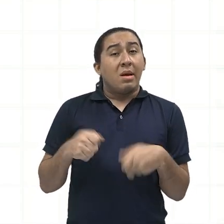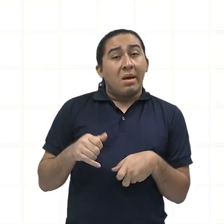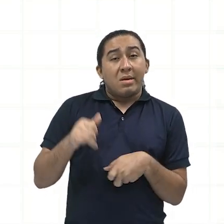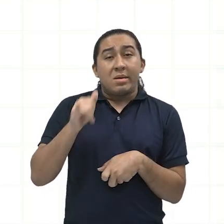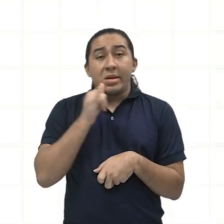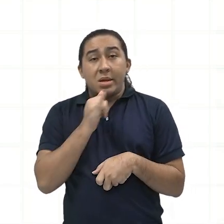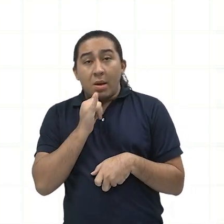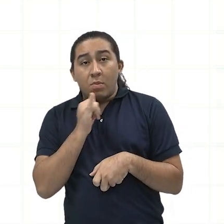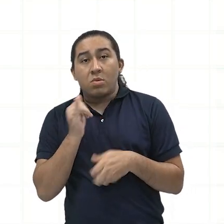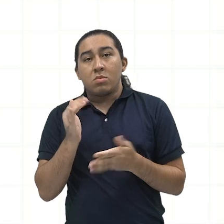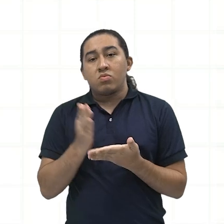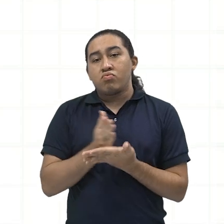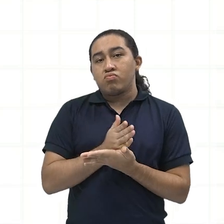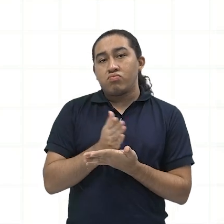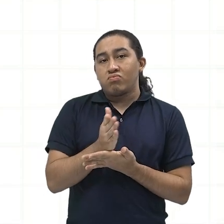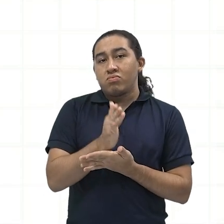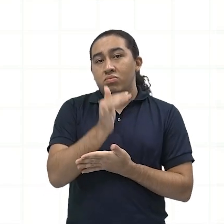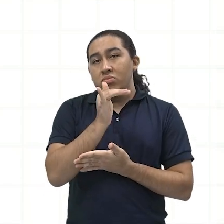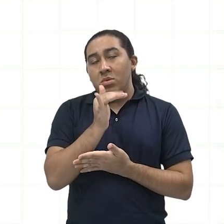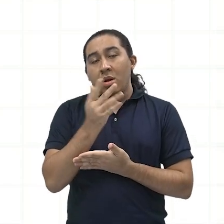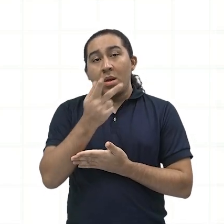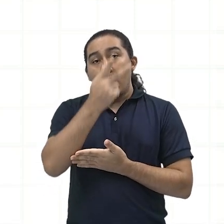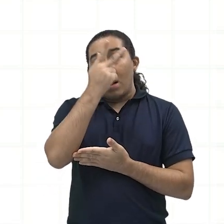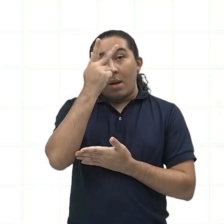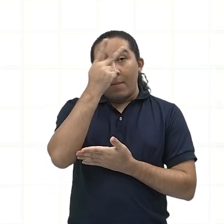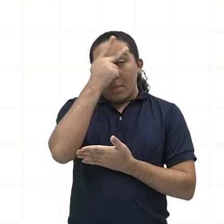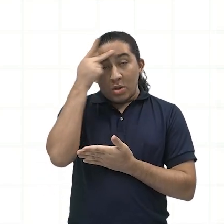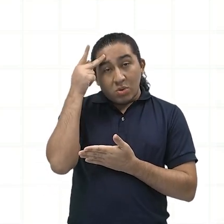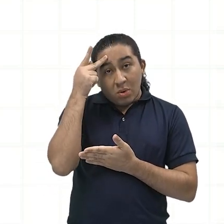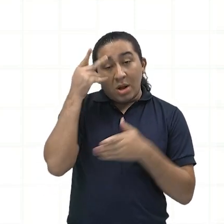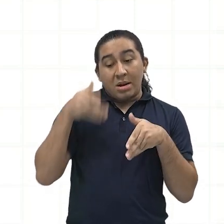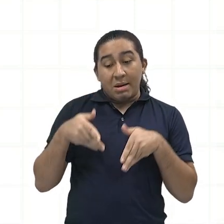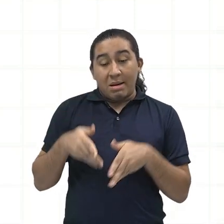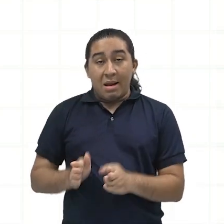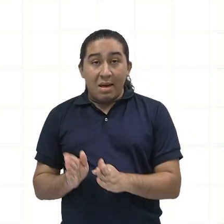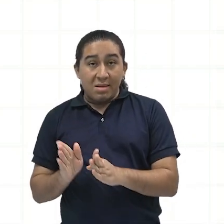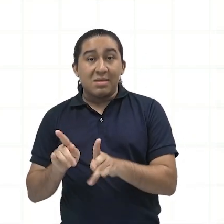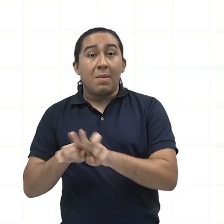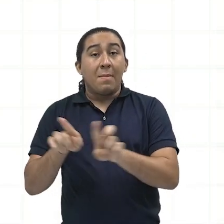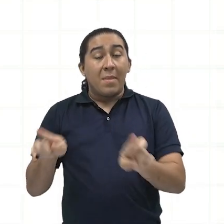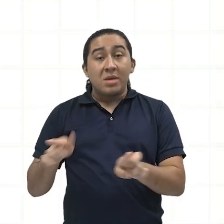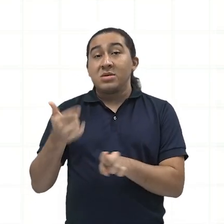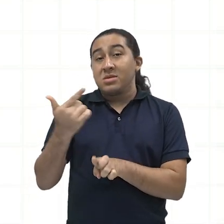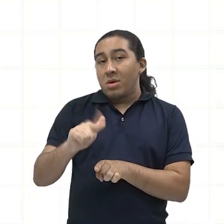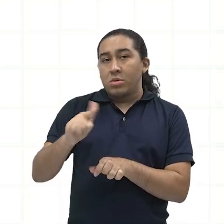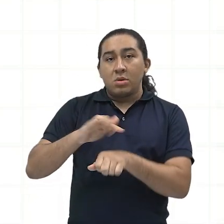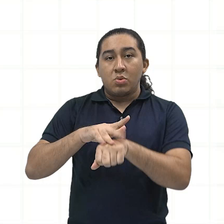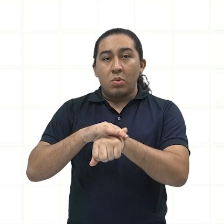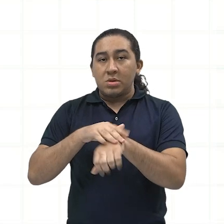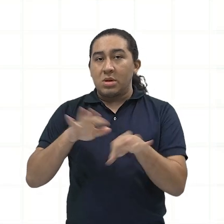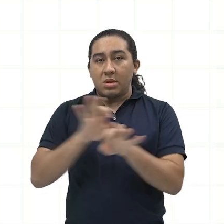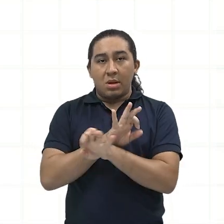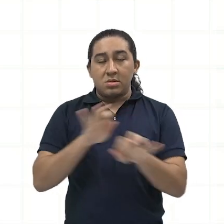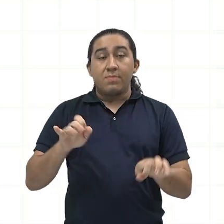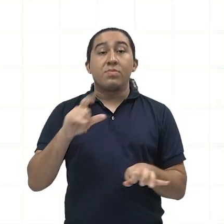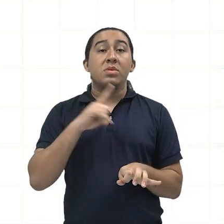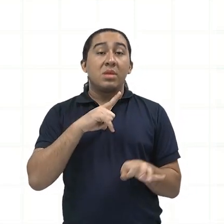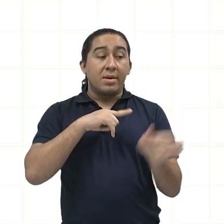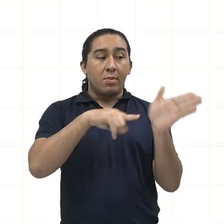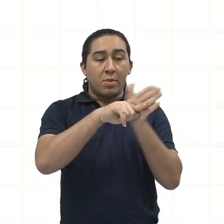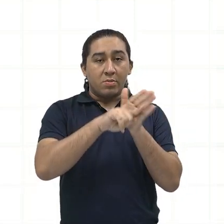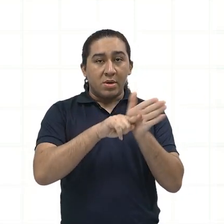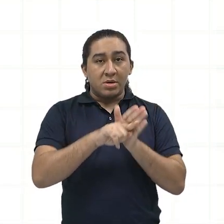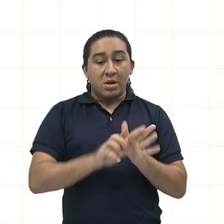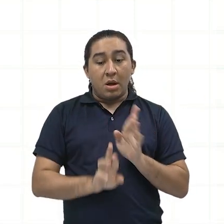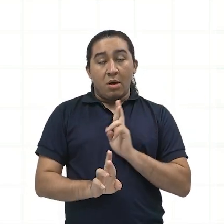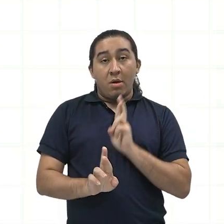acontece, onde o indivíduo ele não sofre a contaminação durante o parto, né? Existe um estudo relacionado com